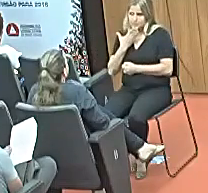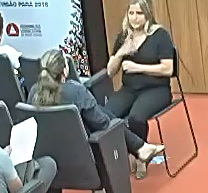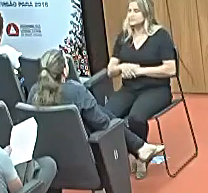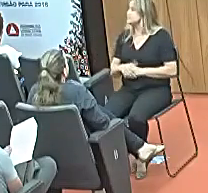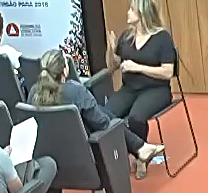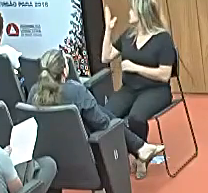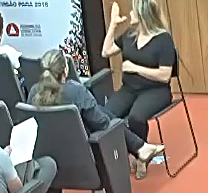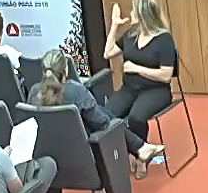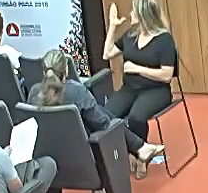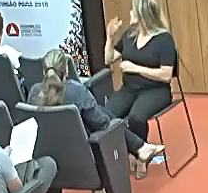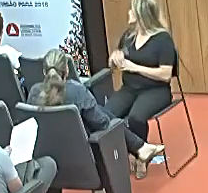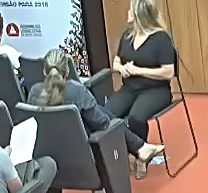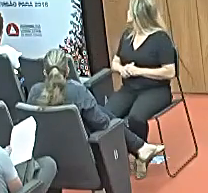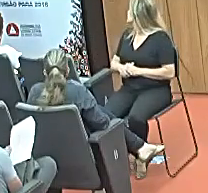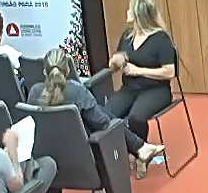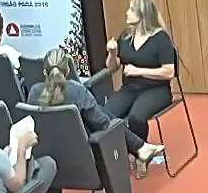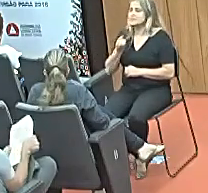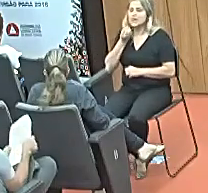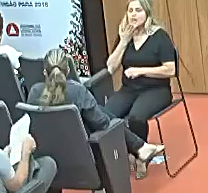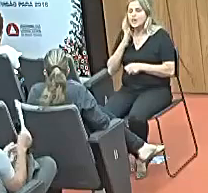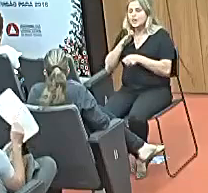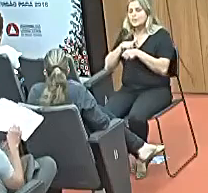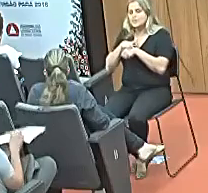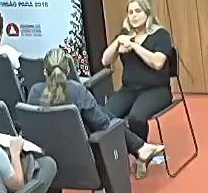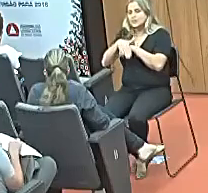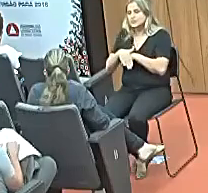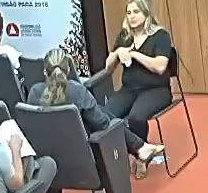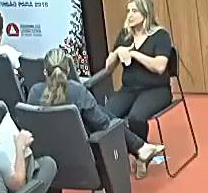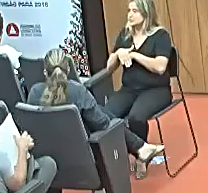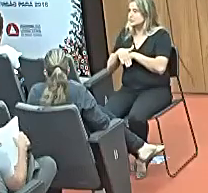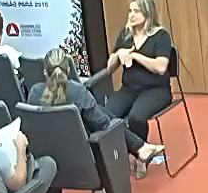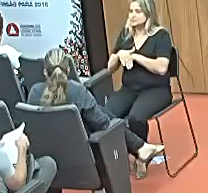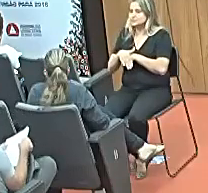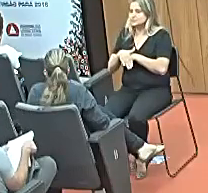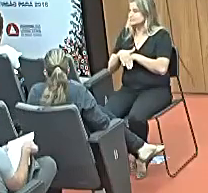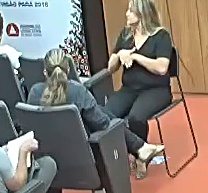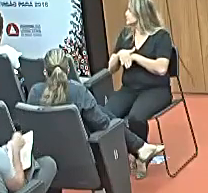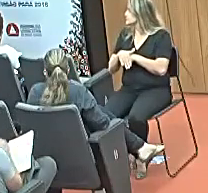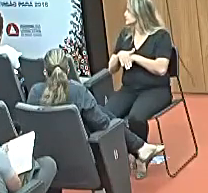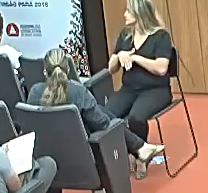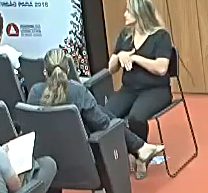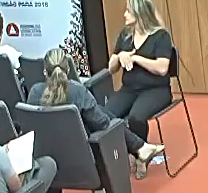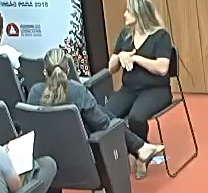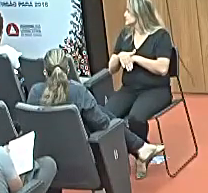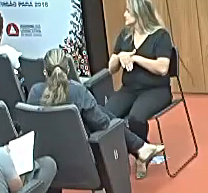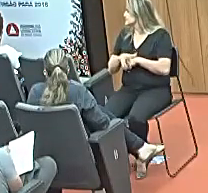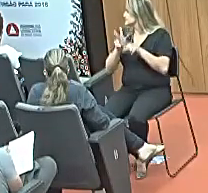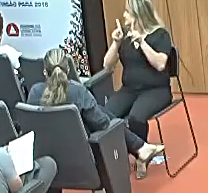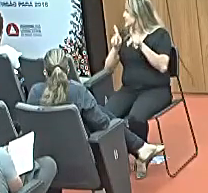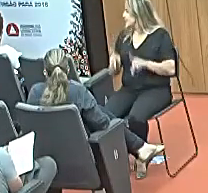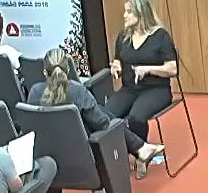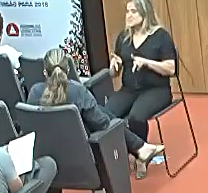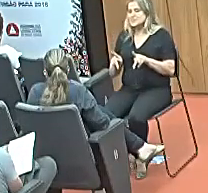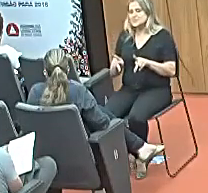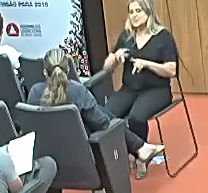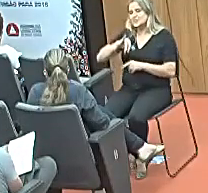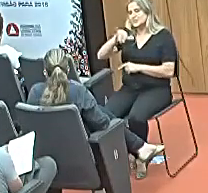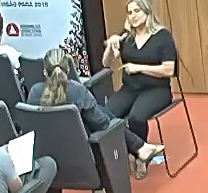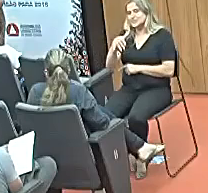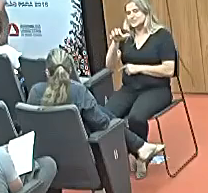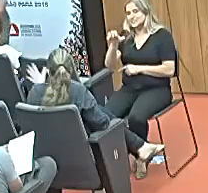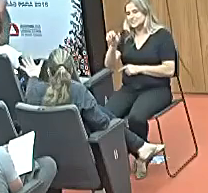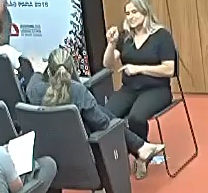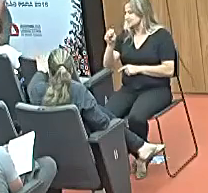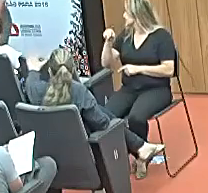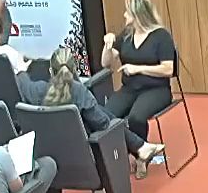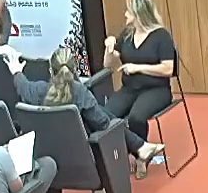você boa noite a todos e todas na pessoa do doutor gilvan freire